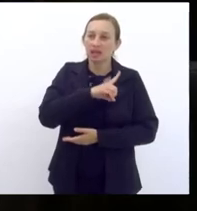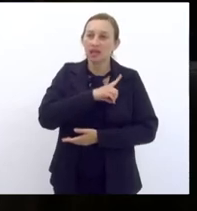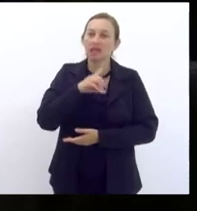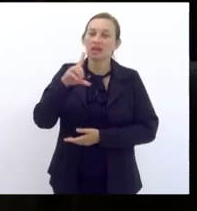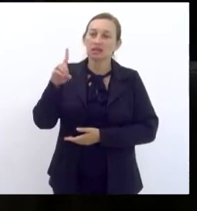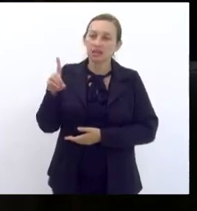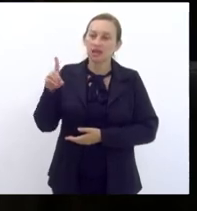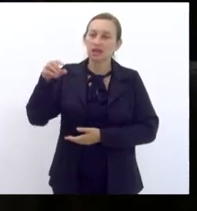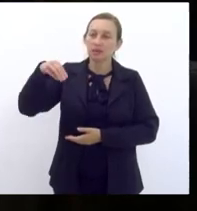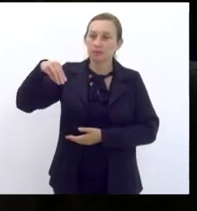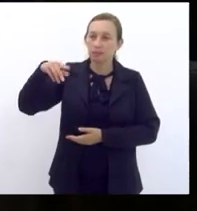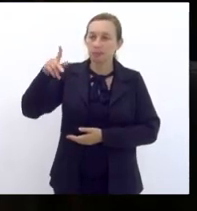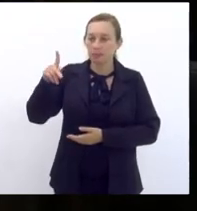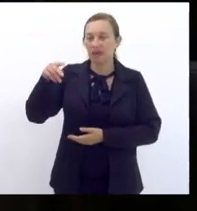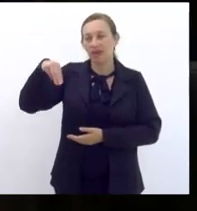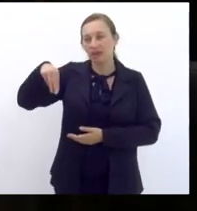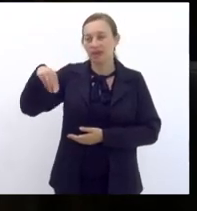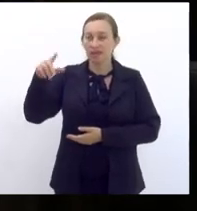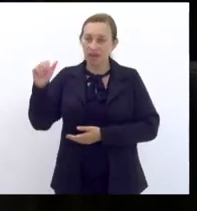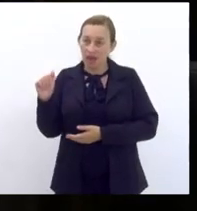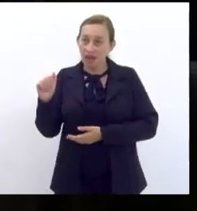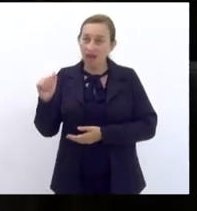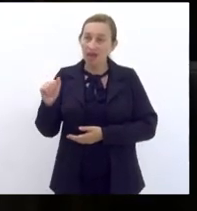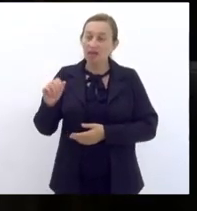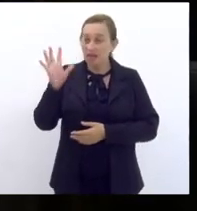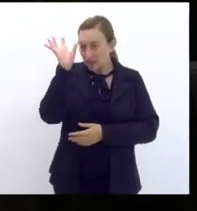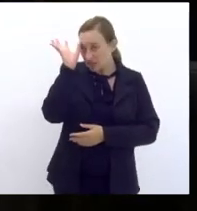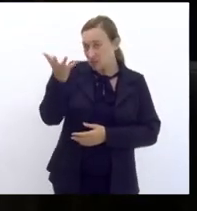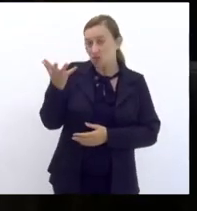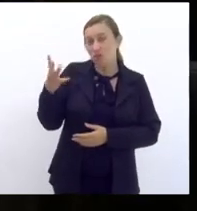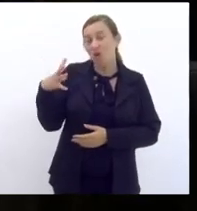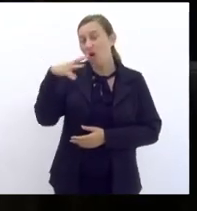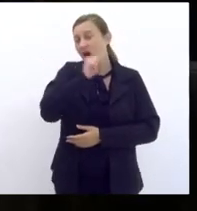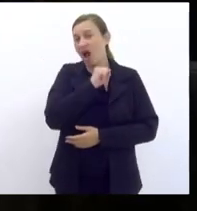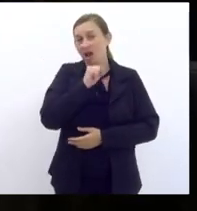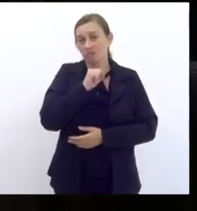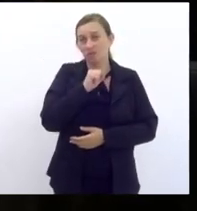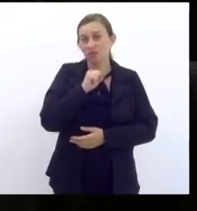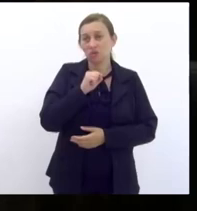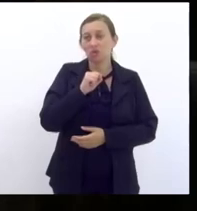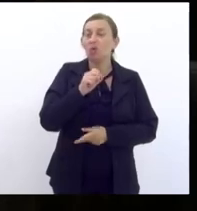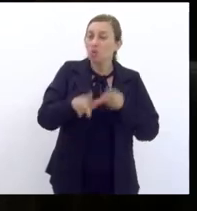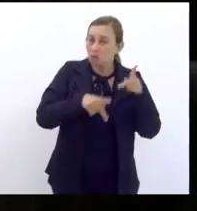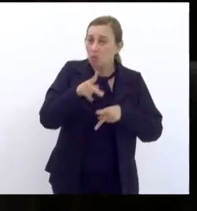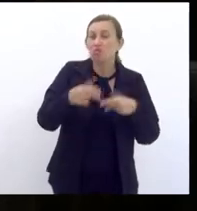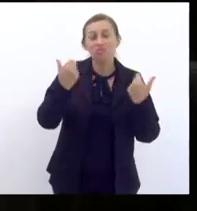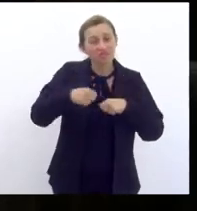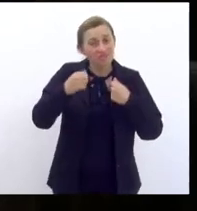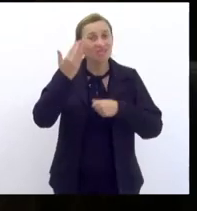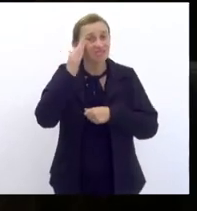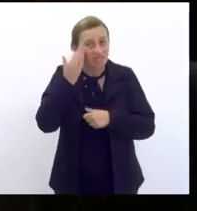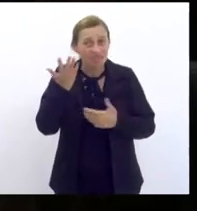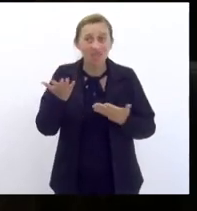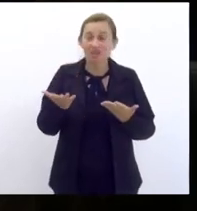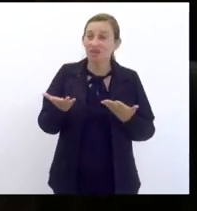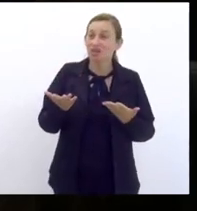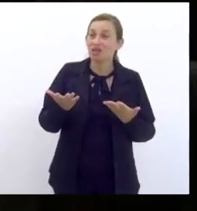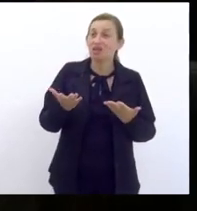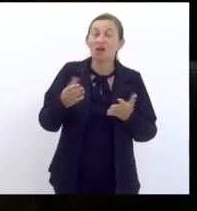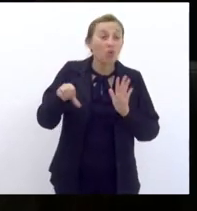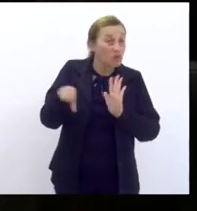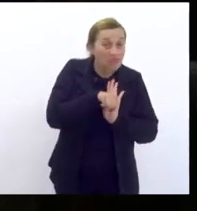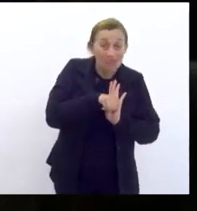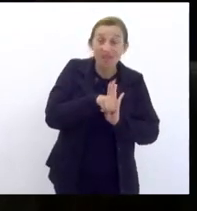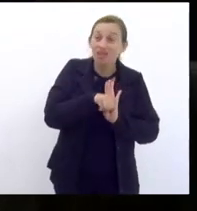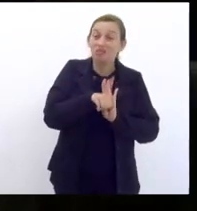DNA Então para que medidas sejam tomadas para quem chega a população tem que entender gente isso é um